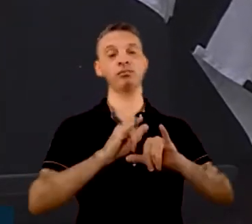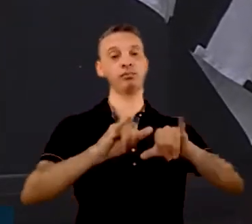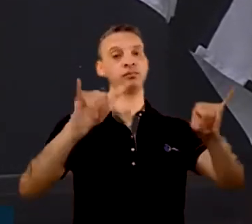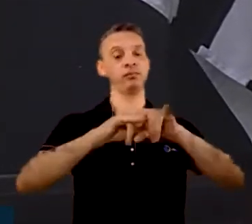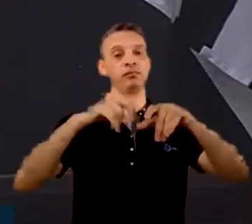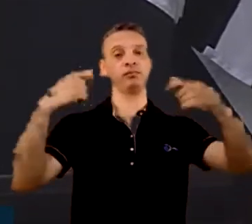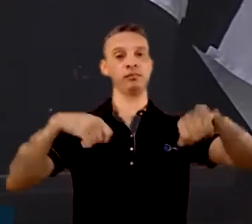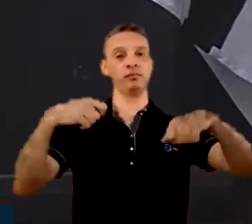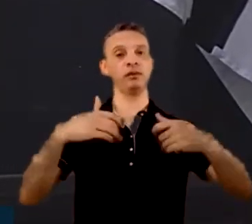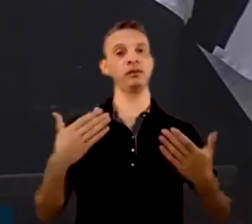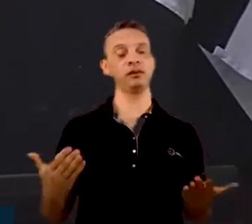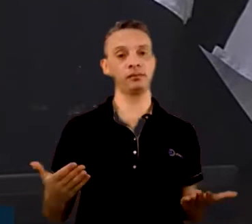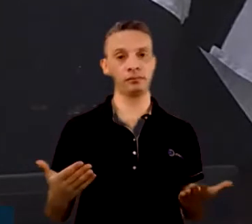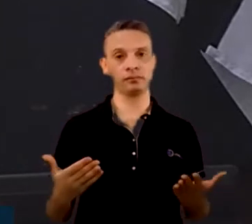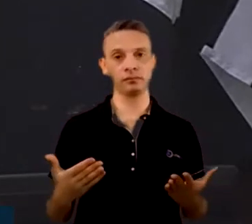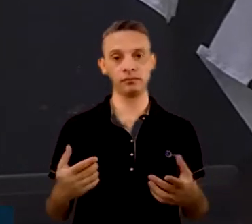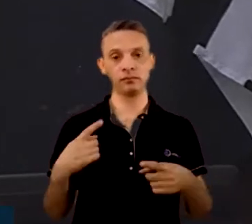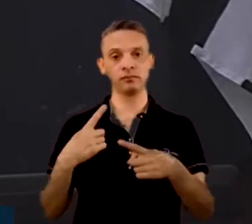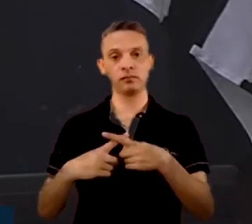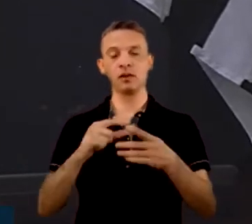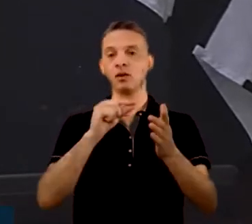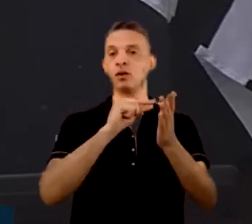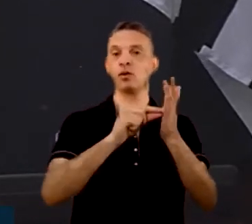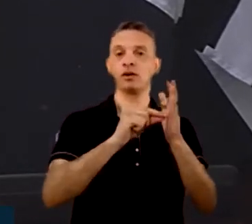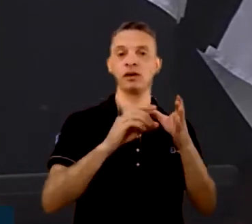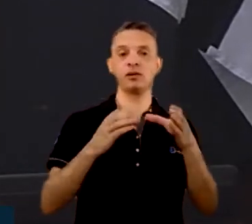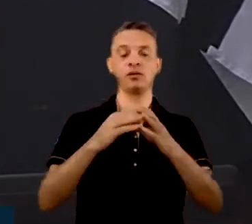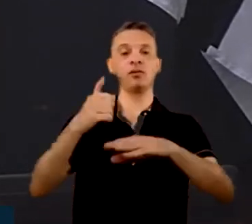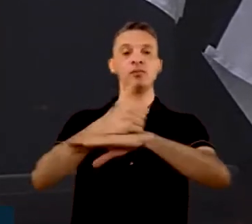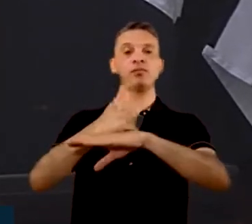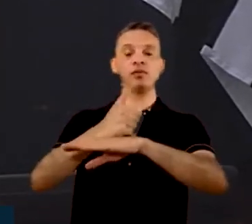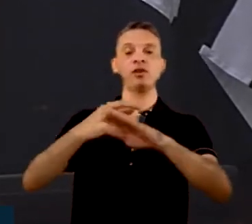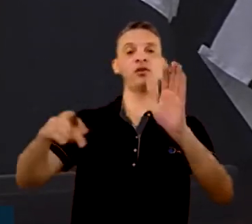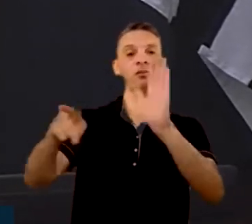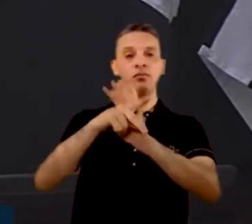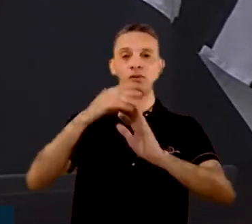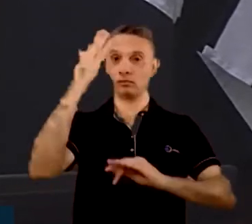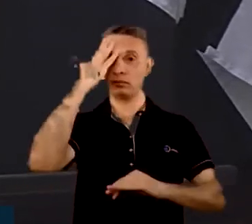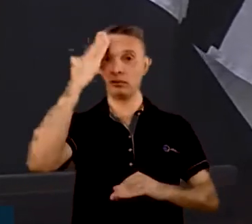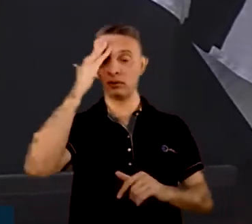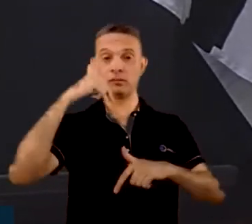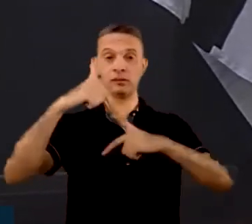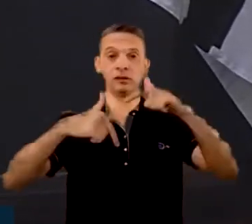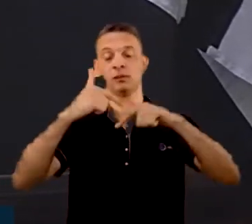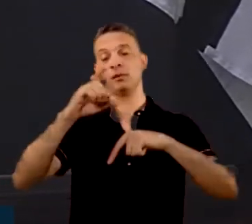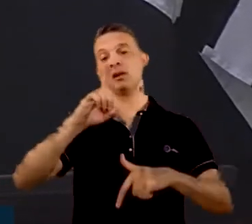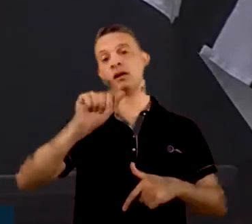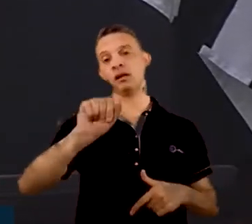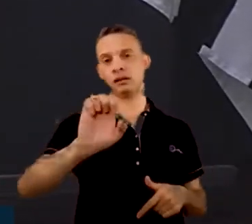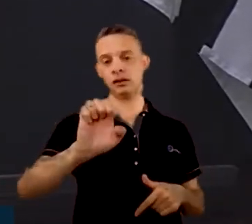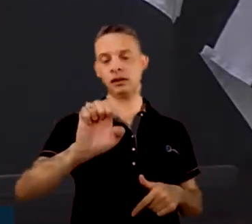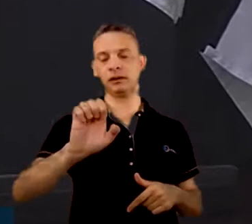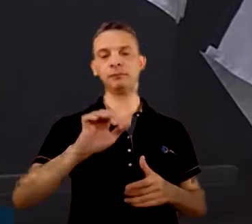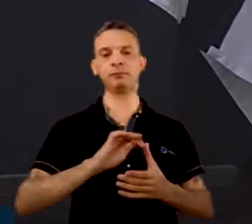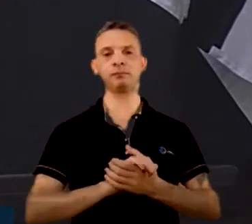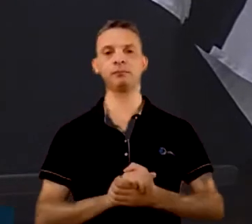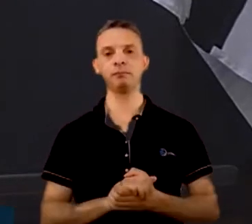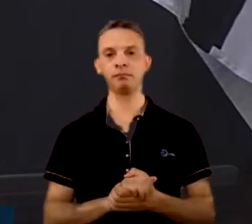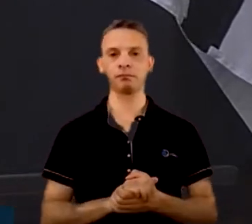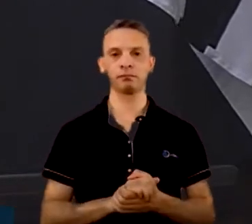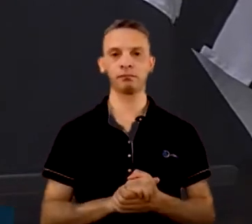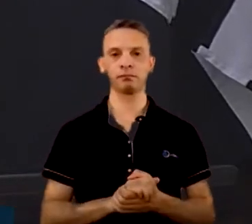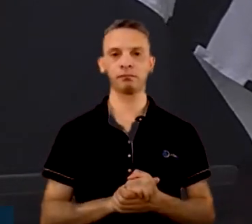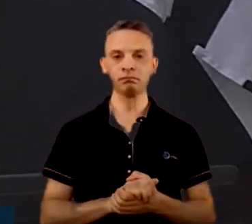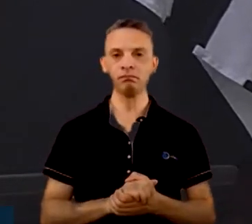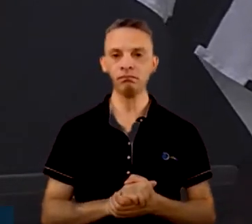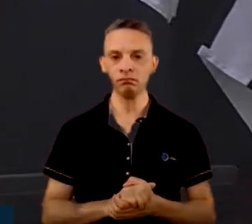porque foi contratado um profissional da área para tocar o assunto.